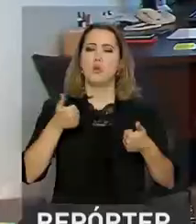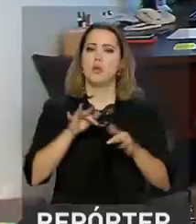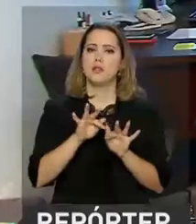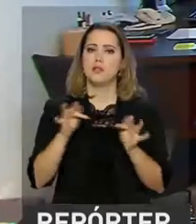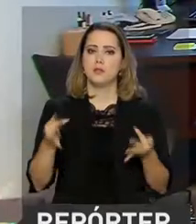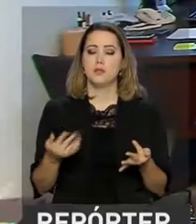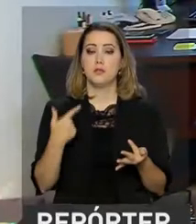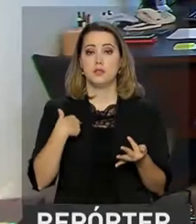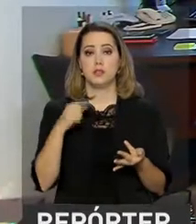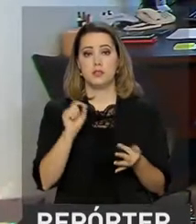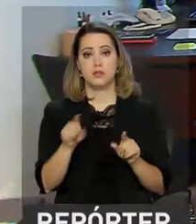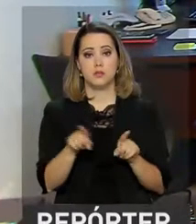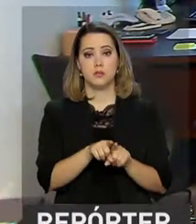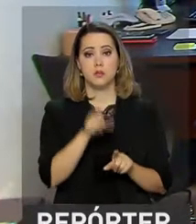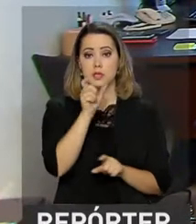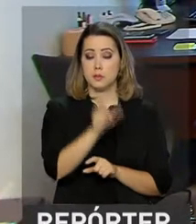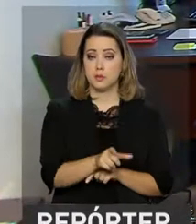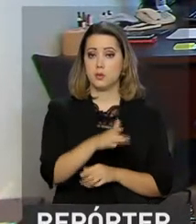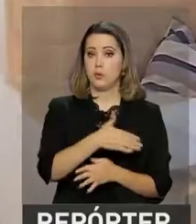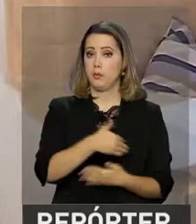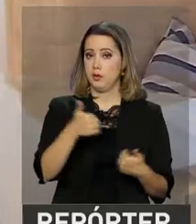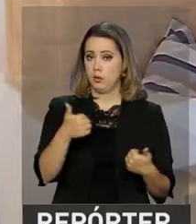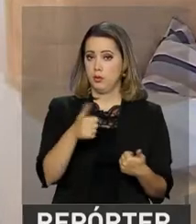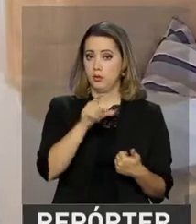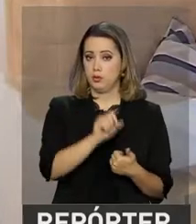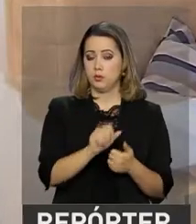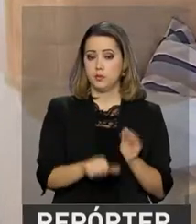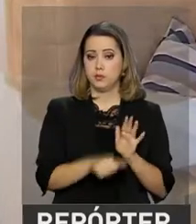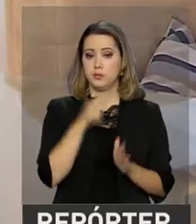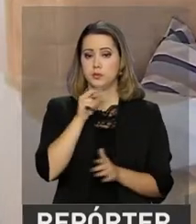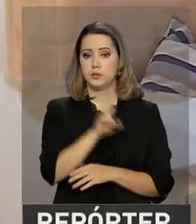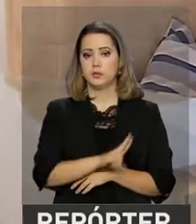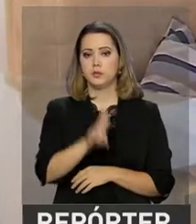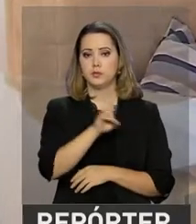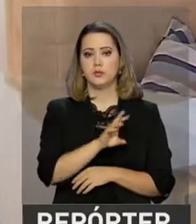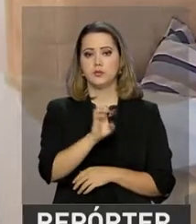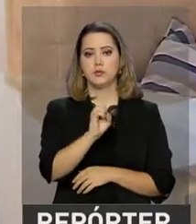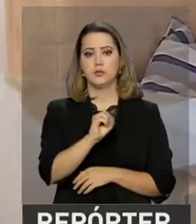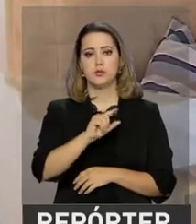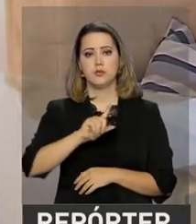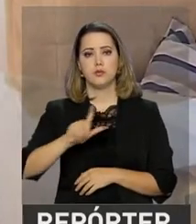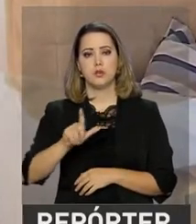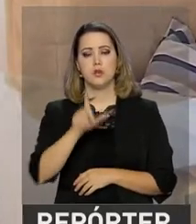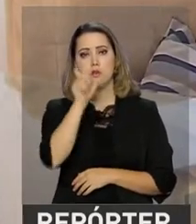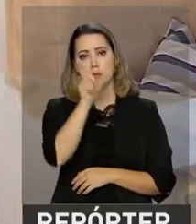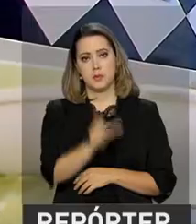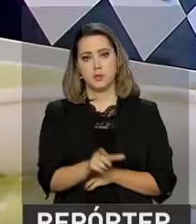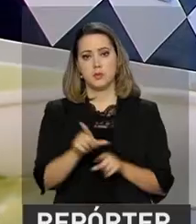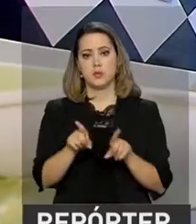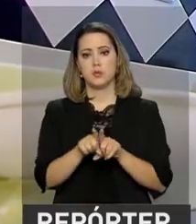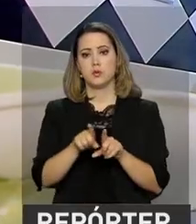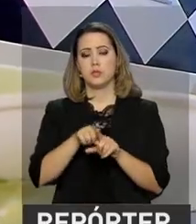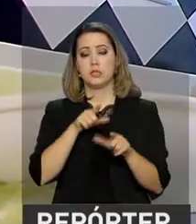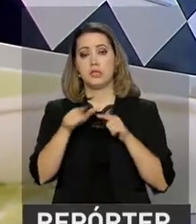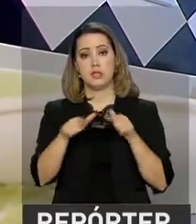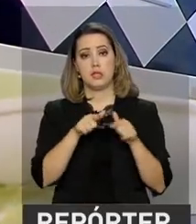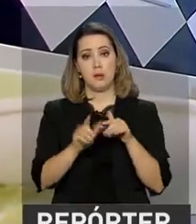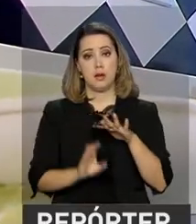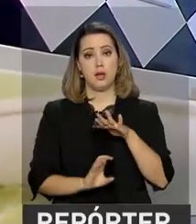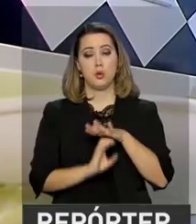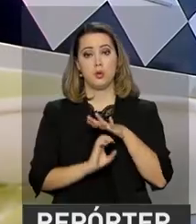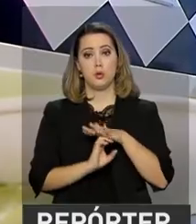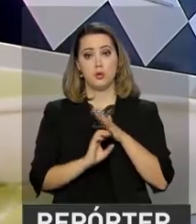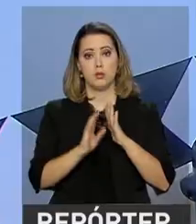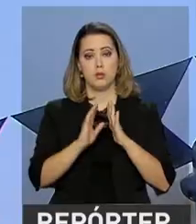emprega, benefícios também para os trabalhadores. Os primeiros a utilizarem o E-Social foram os empregadores e trabalhadores